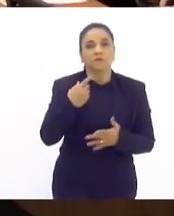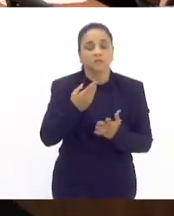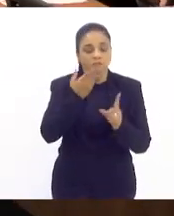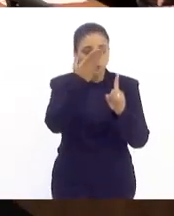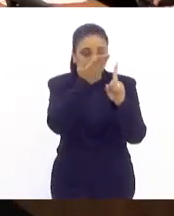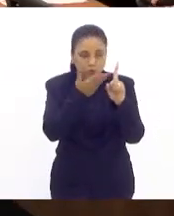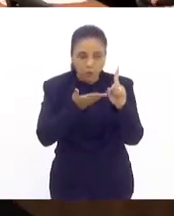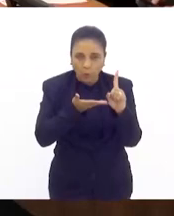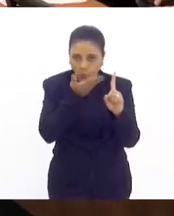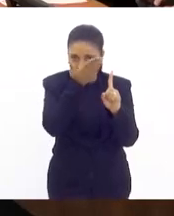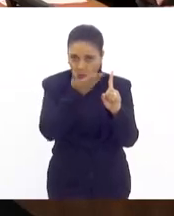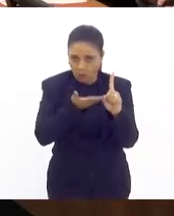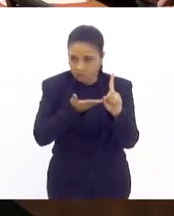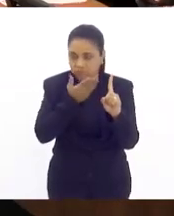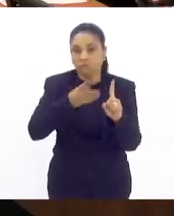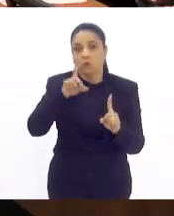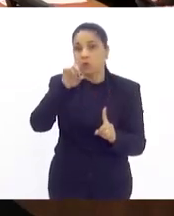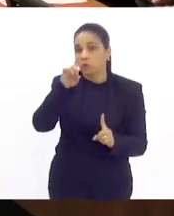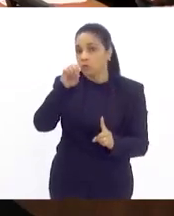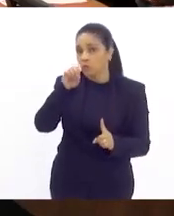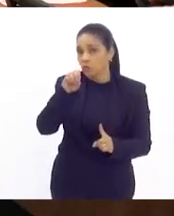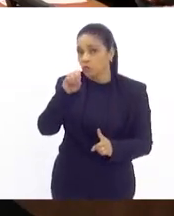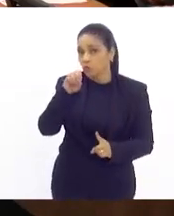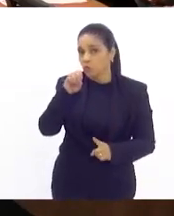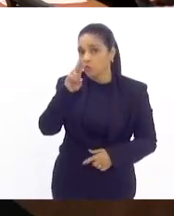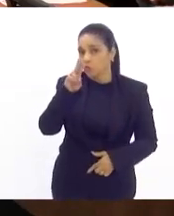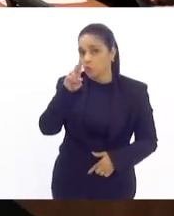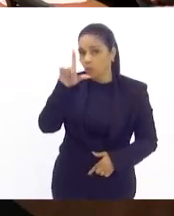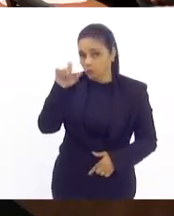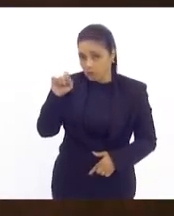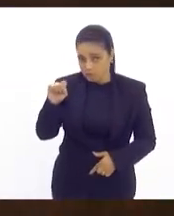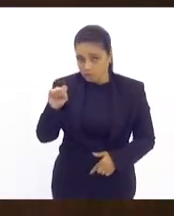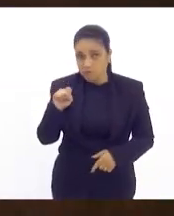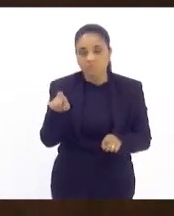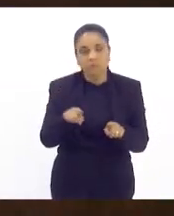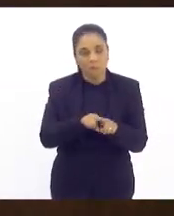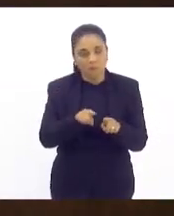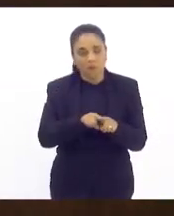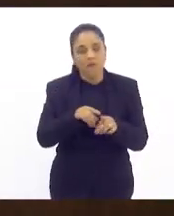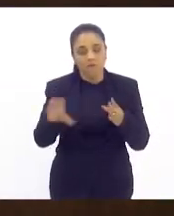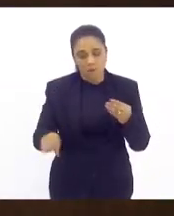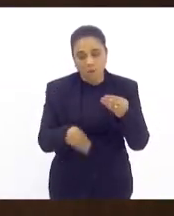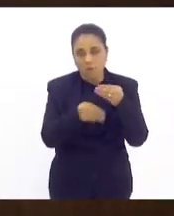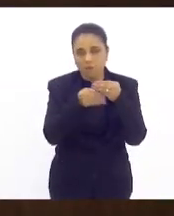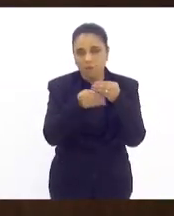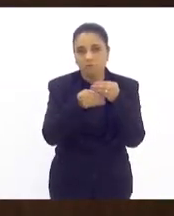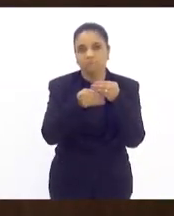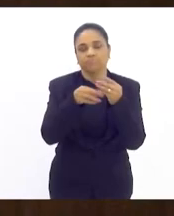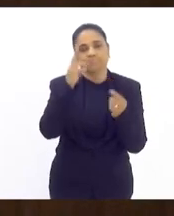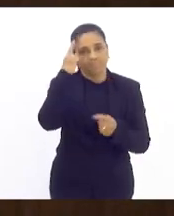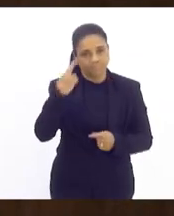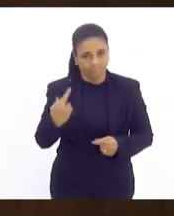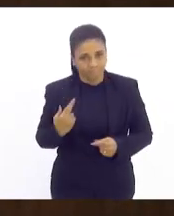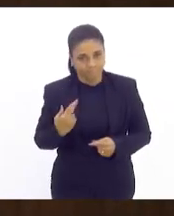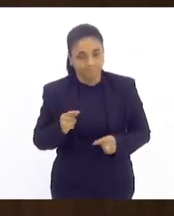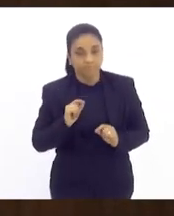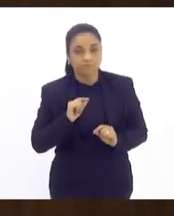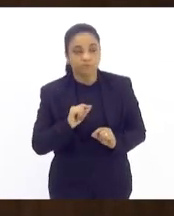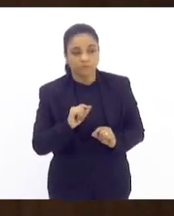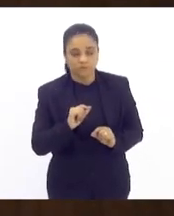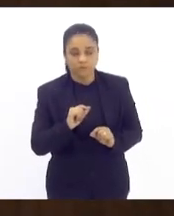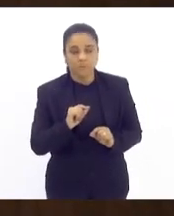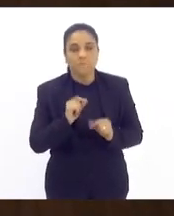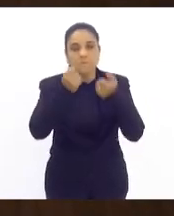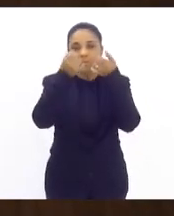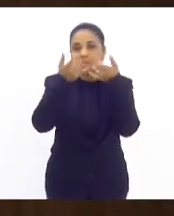doulas e também da violência obstétrica que vários temas eu só queria complementar Renata Souza dizendo o seguinte primeiro